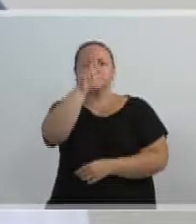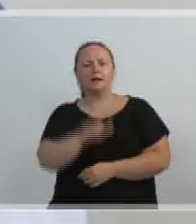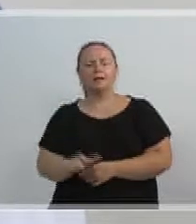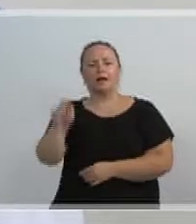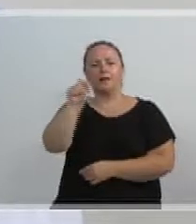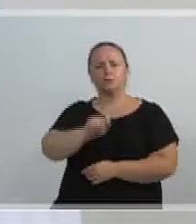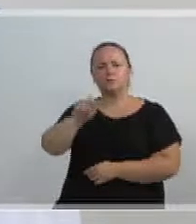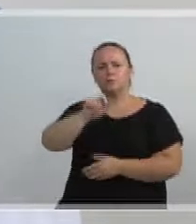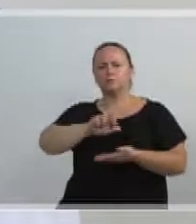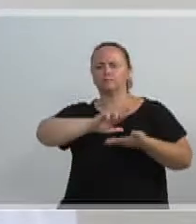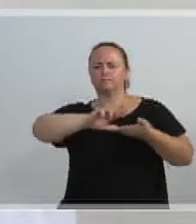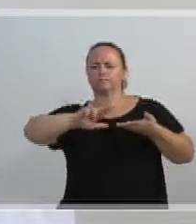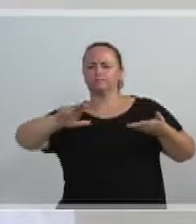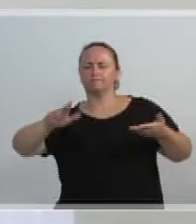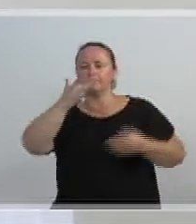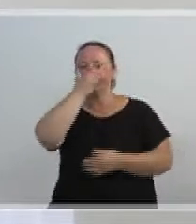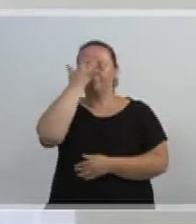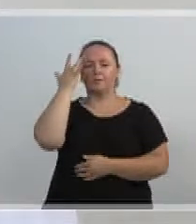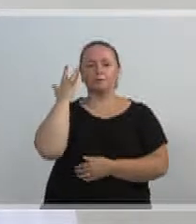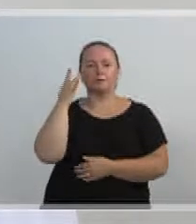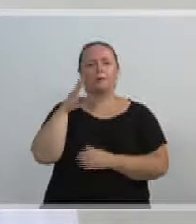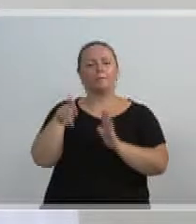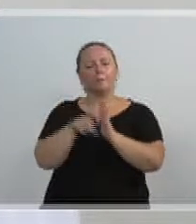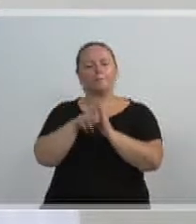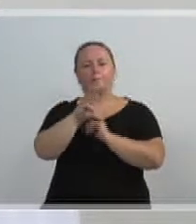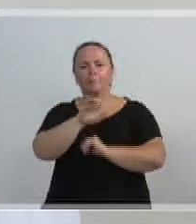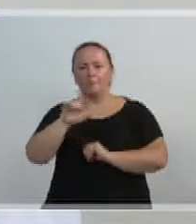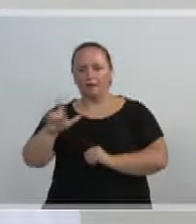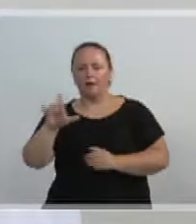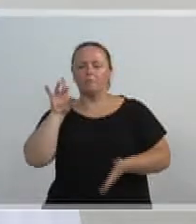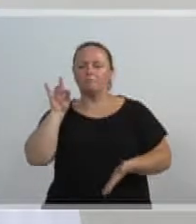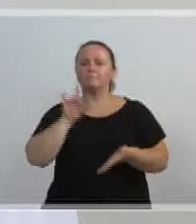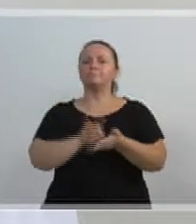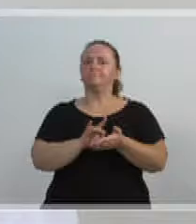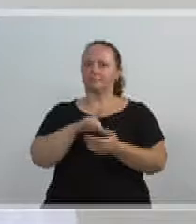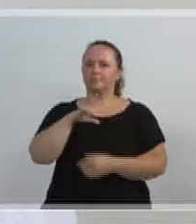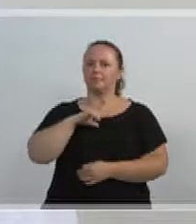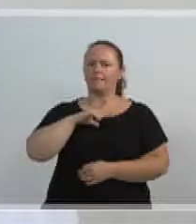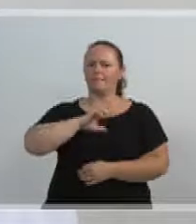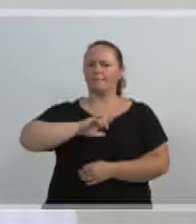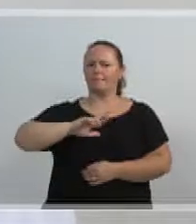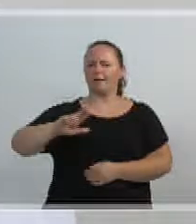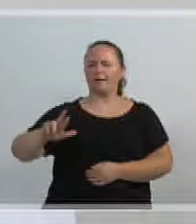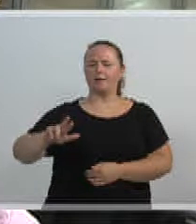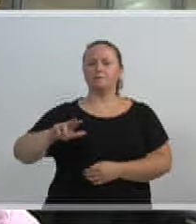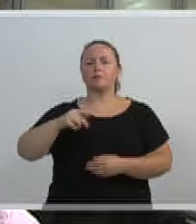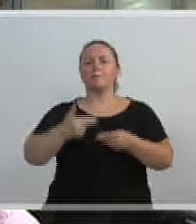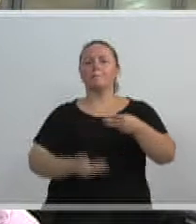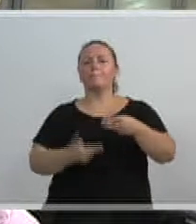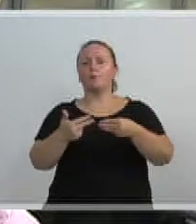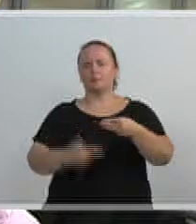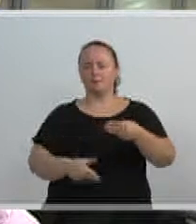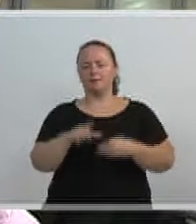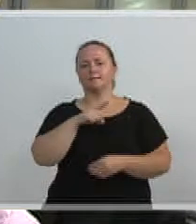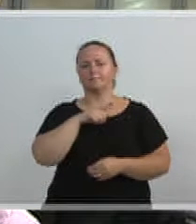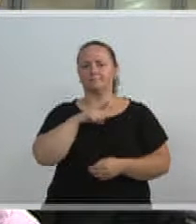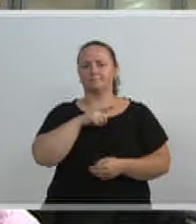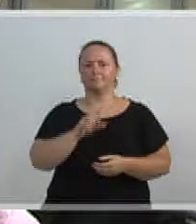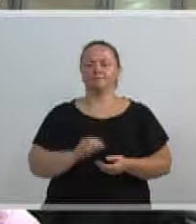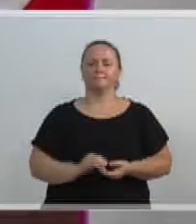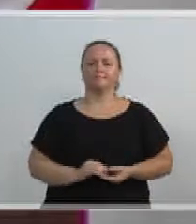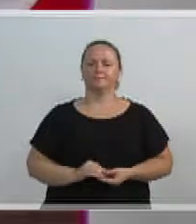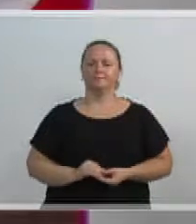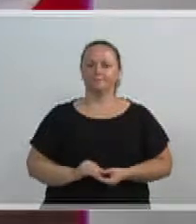né? Blumenau participando efetivamente, né, com vários atletas nas duas modalidades.